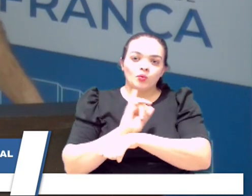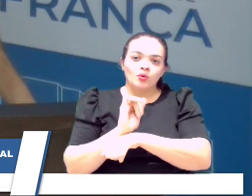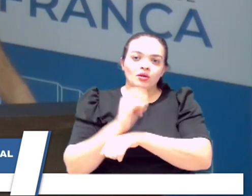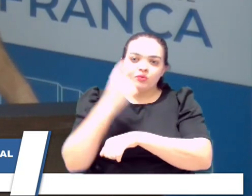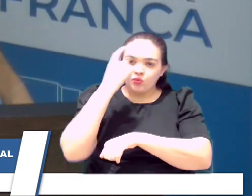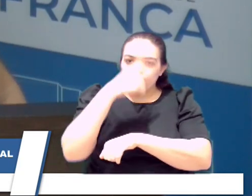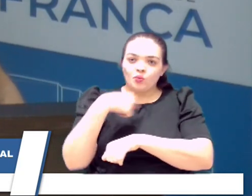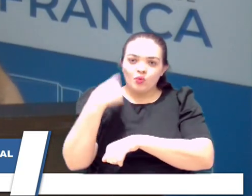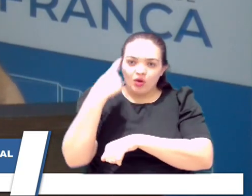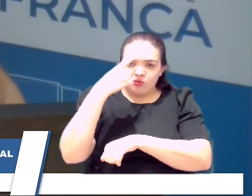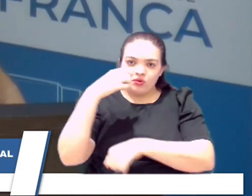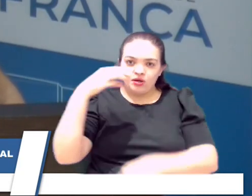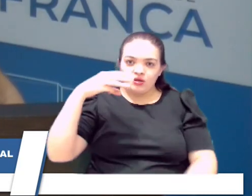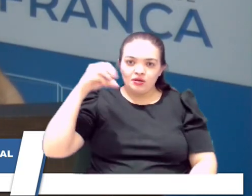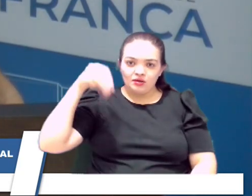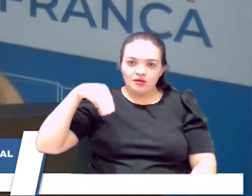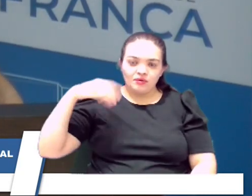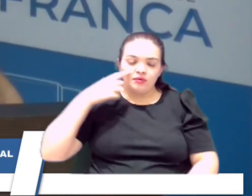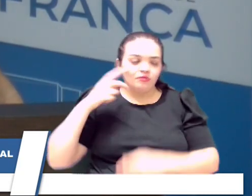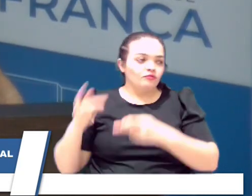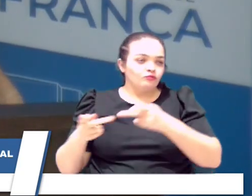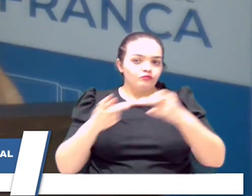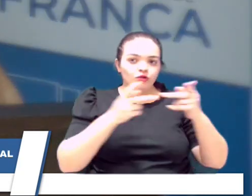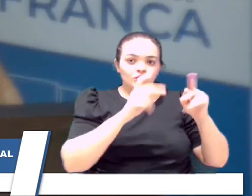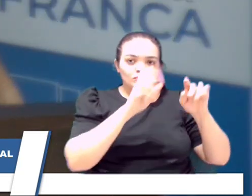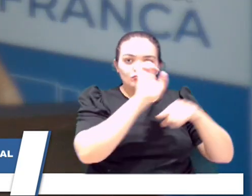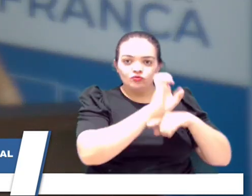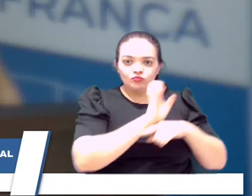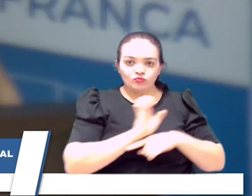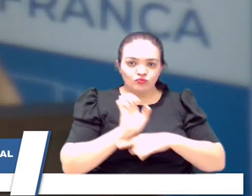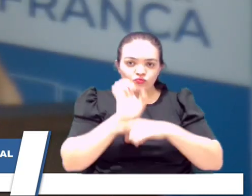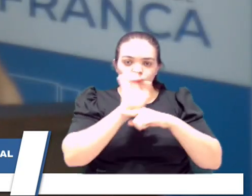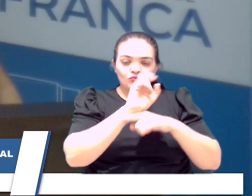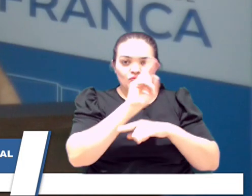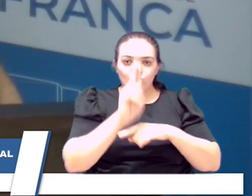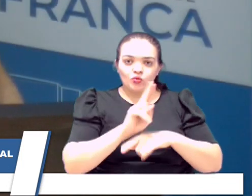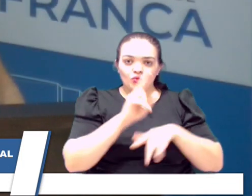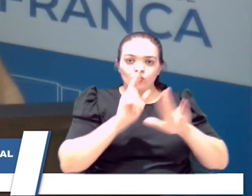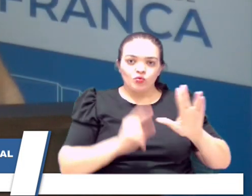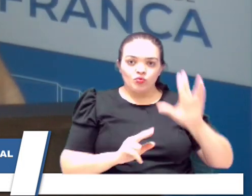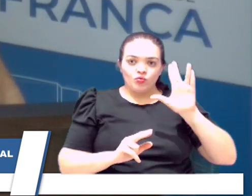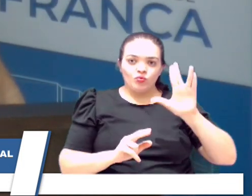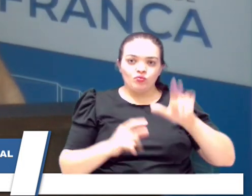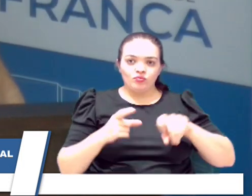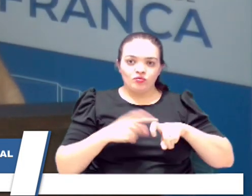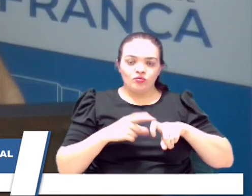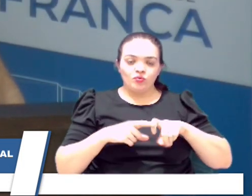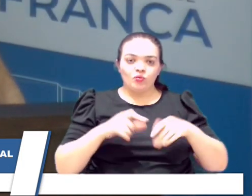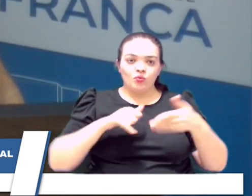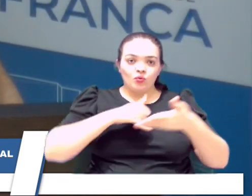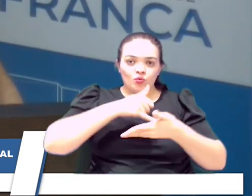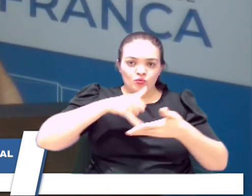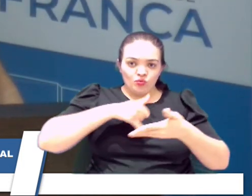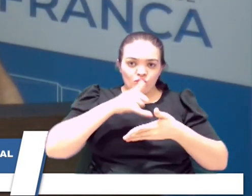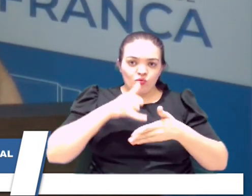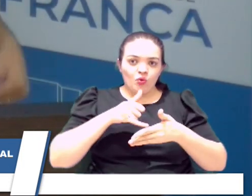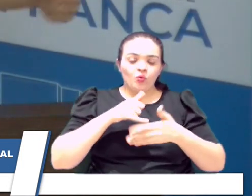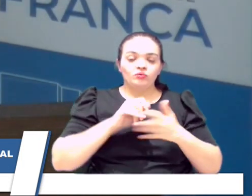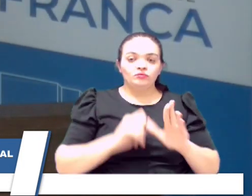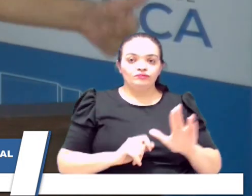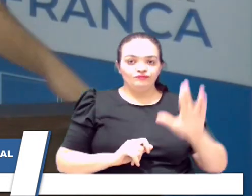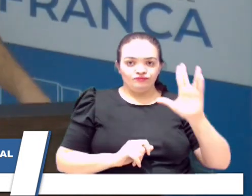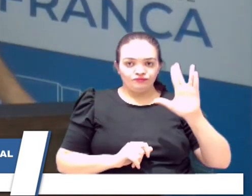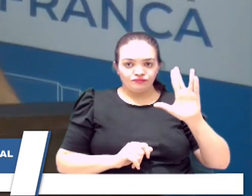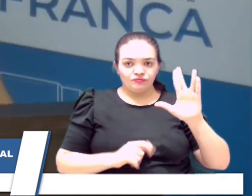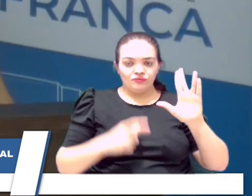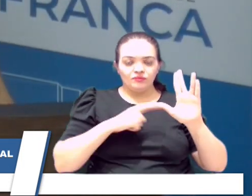onde a gente visita todos os estados que utilizam a cannabis medicinal, que utilizam o óleo da Flor da Vida. E esse trecho